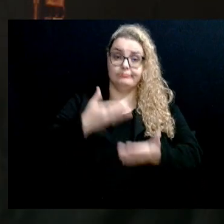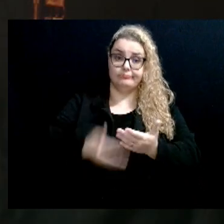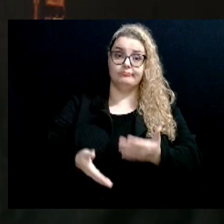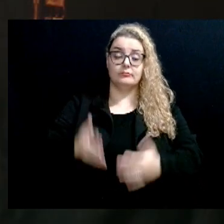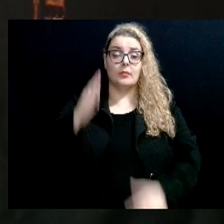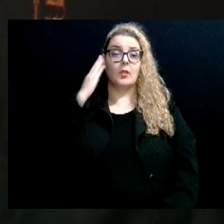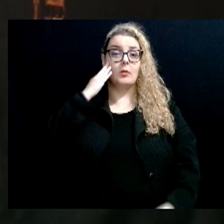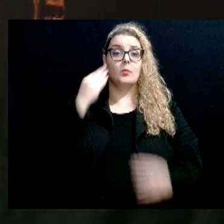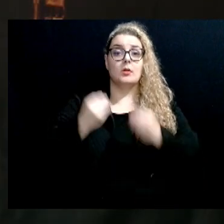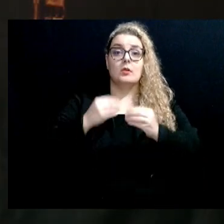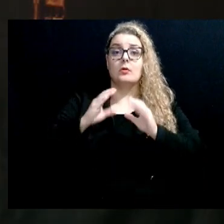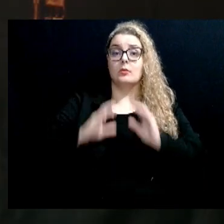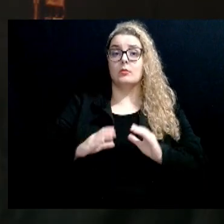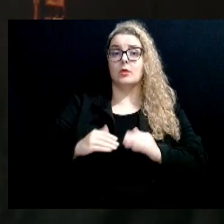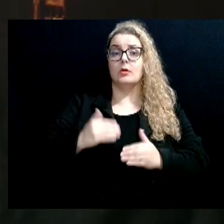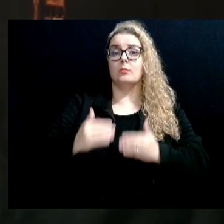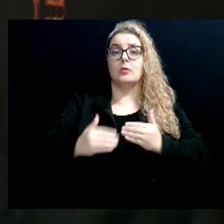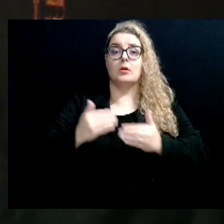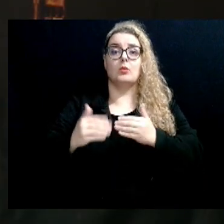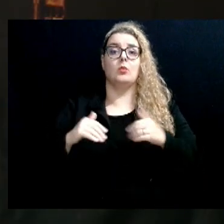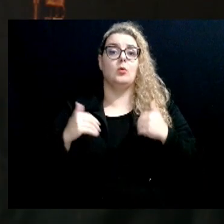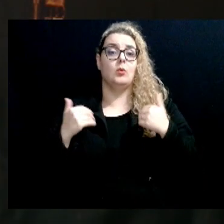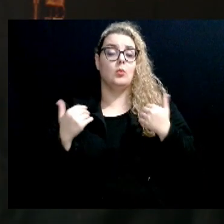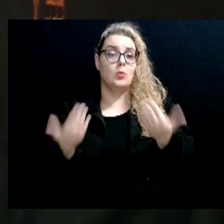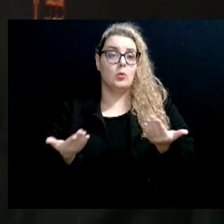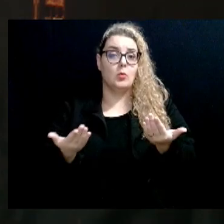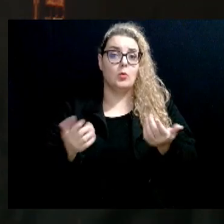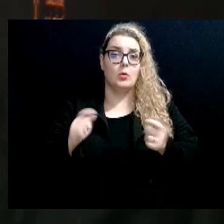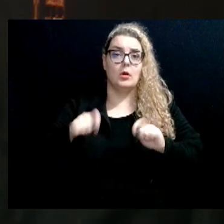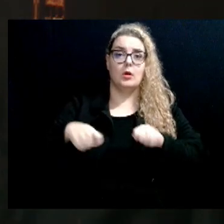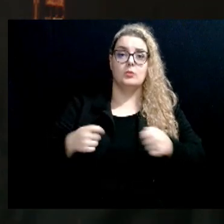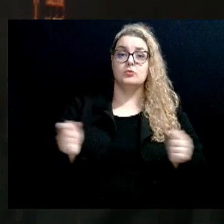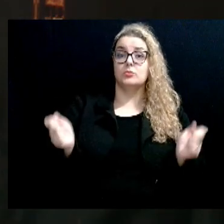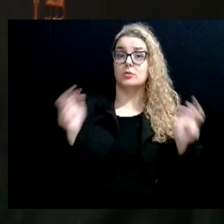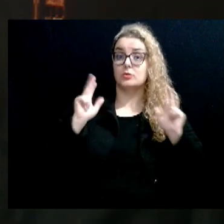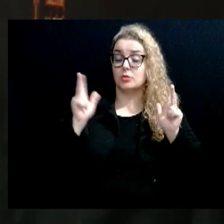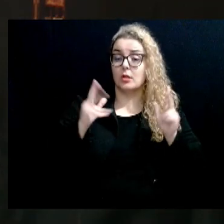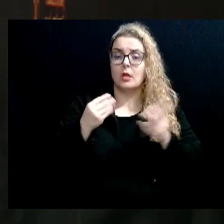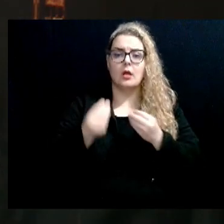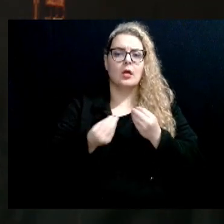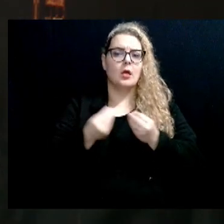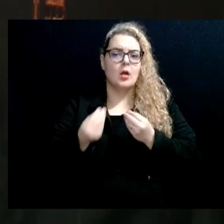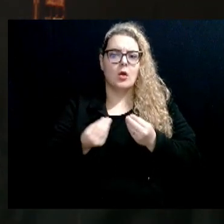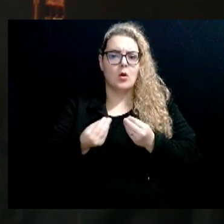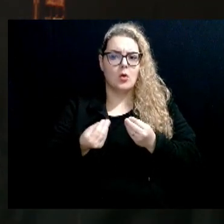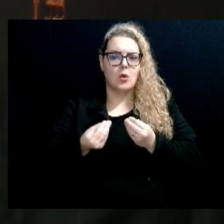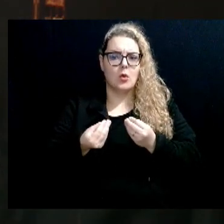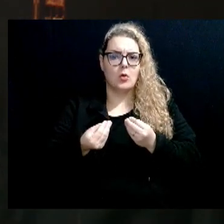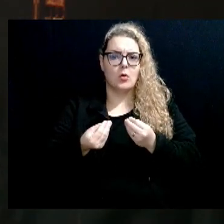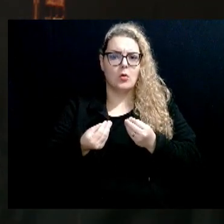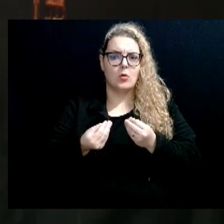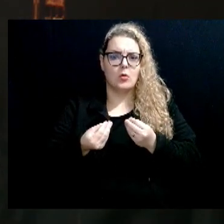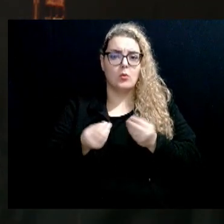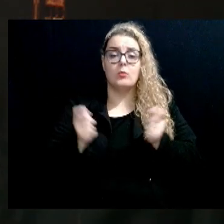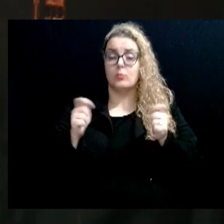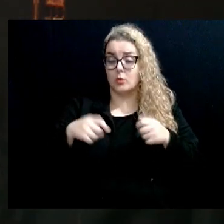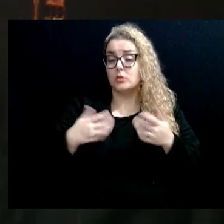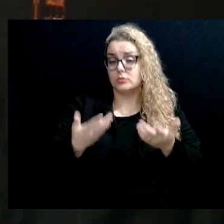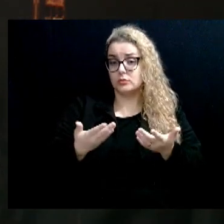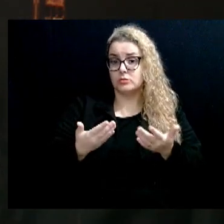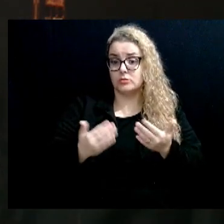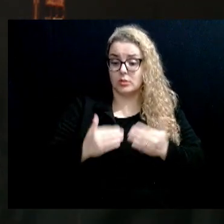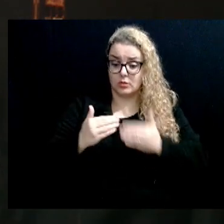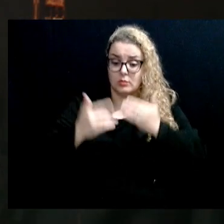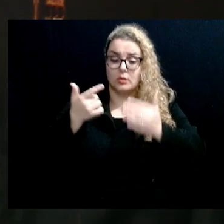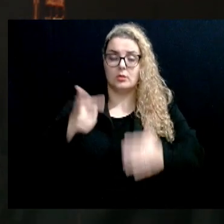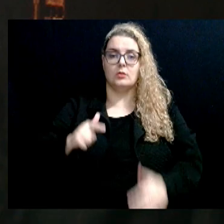se desenvolve, quais são os sinais de alerta e como é possível, né, reconstruir a própria